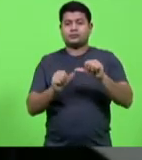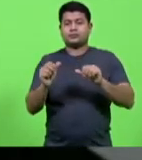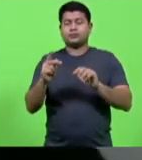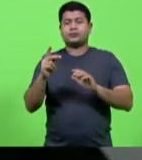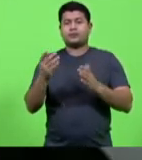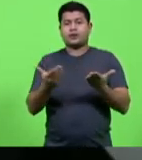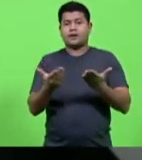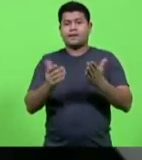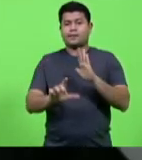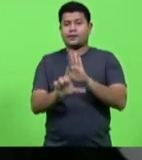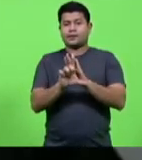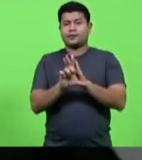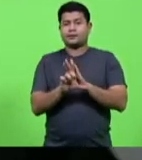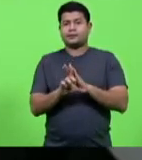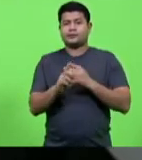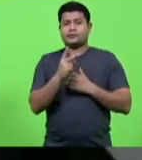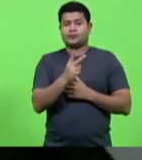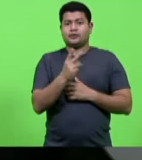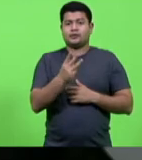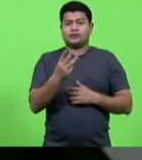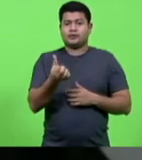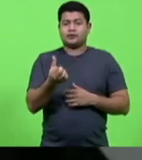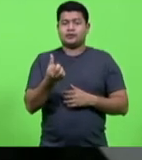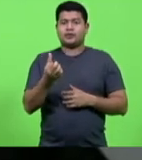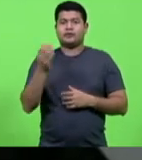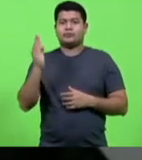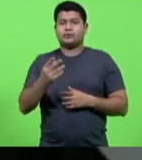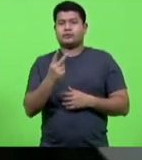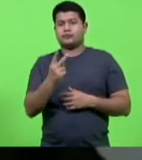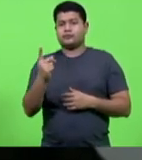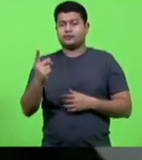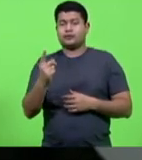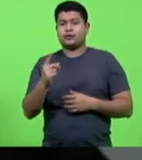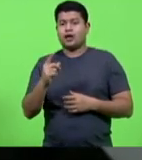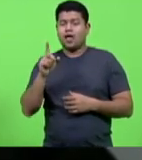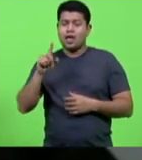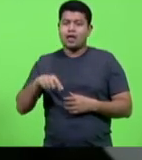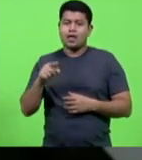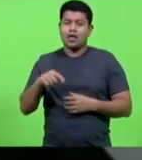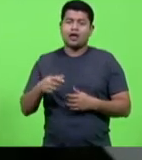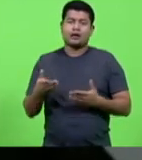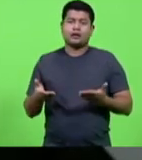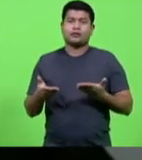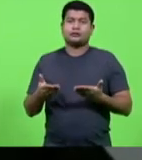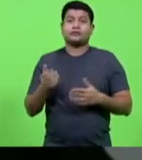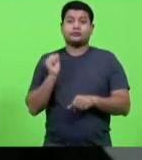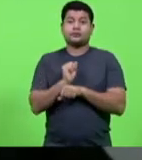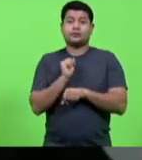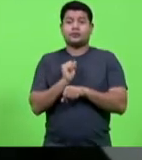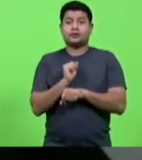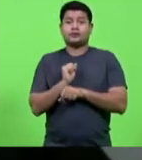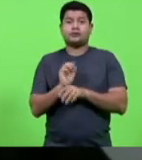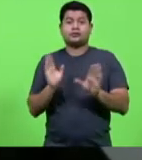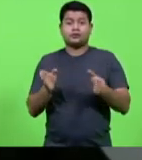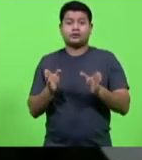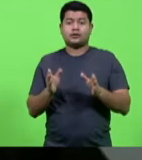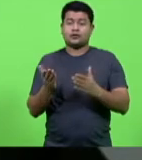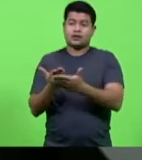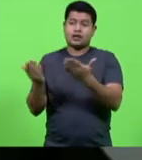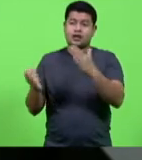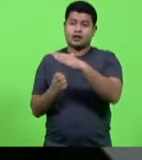236 de 2021. Esse projeto ele é muito esperado pelos